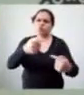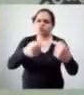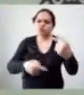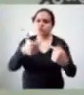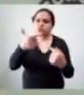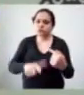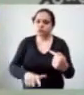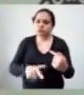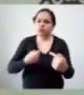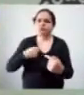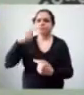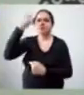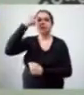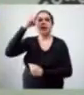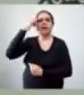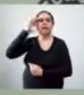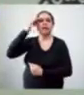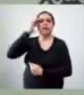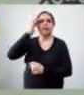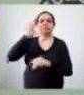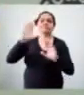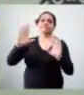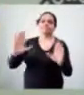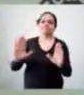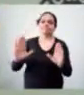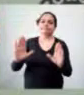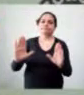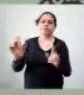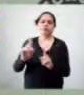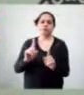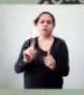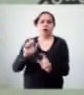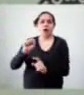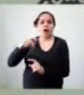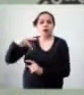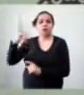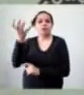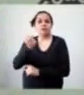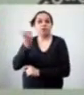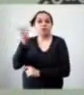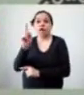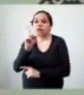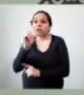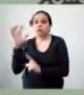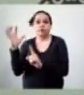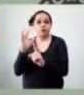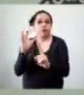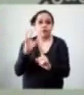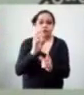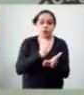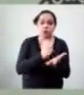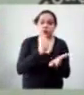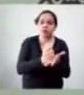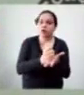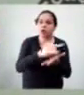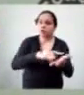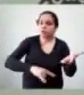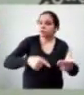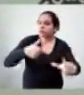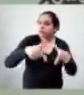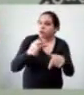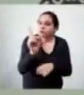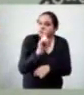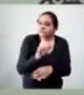a condição de entender-se de que a aposentadoria não influía no contrato de trabalho.